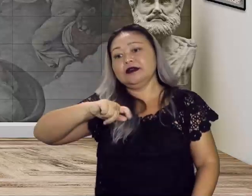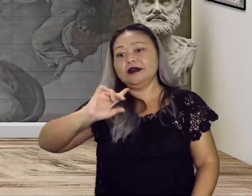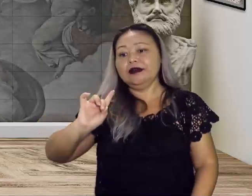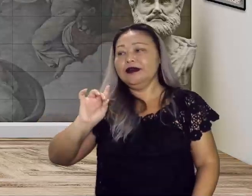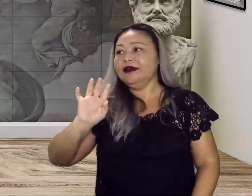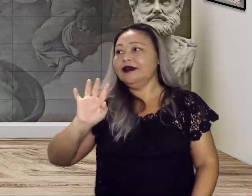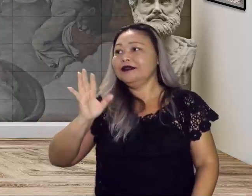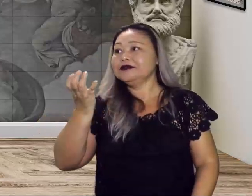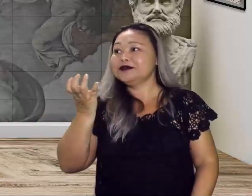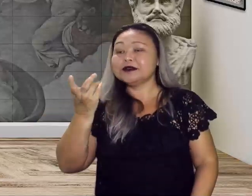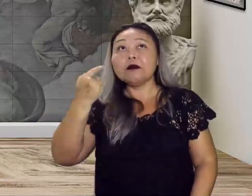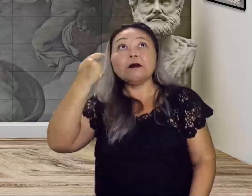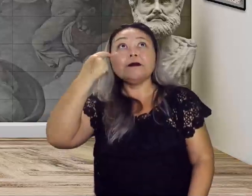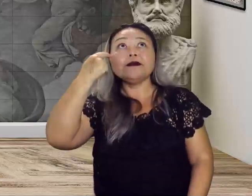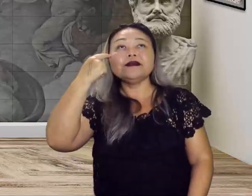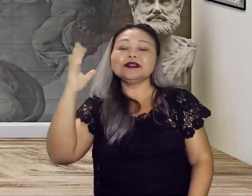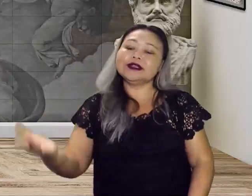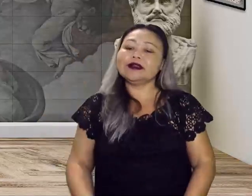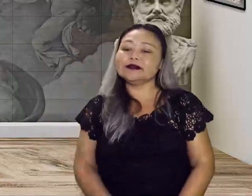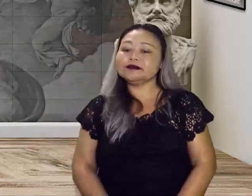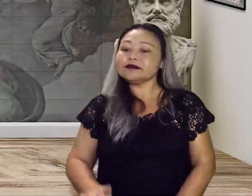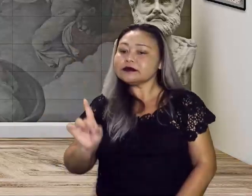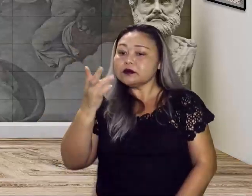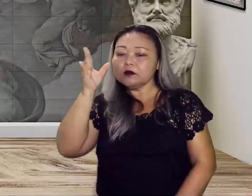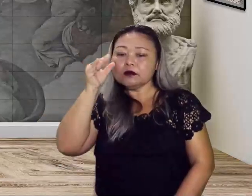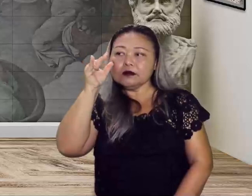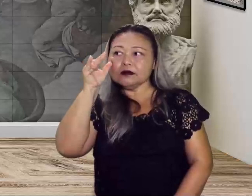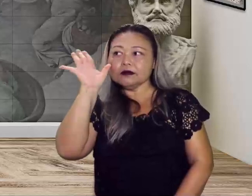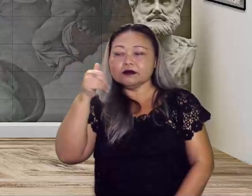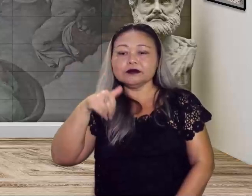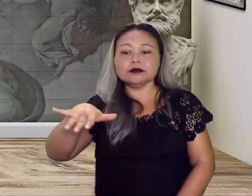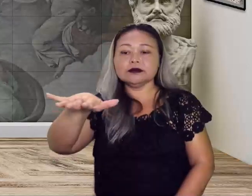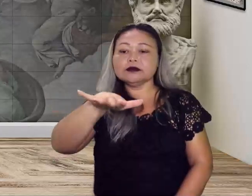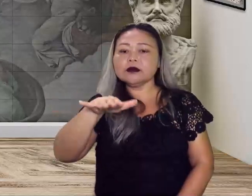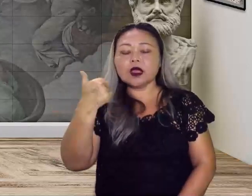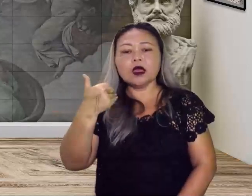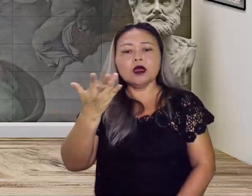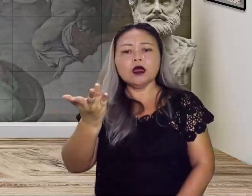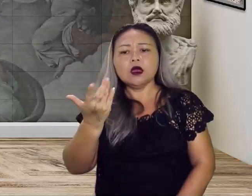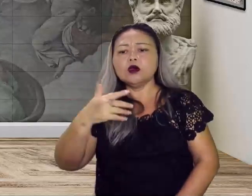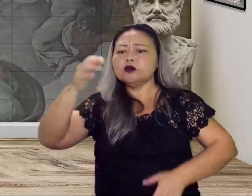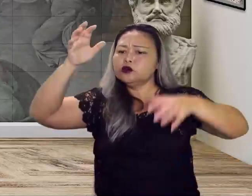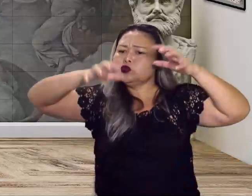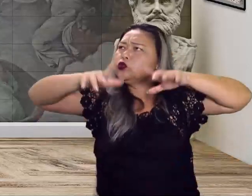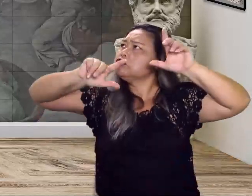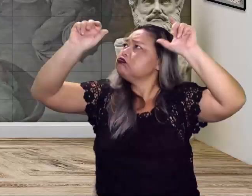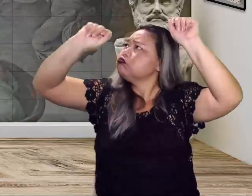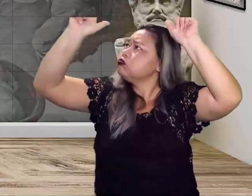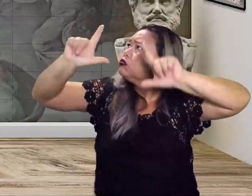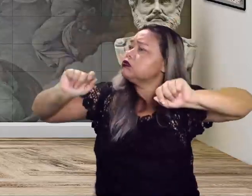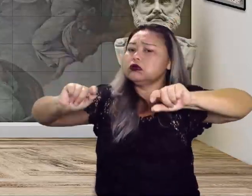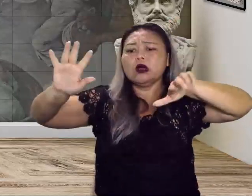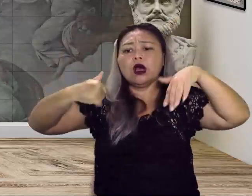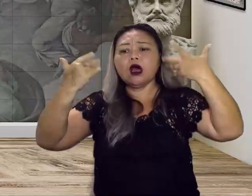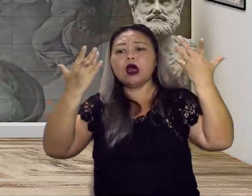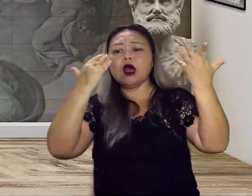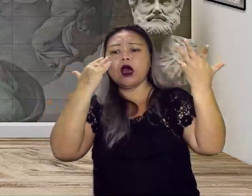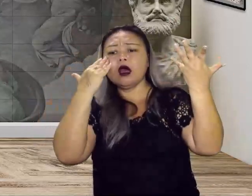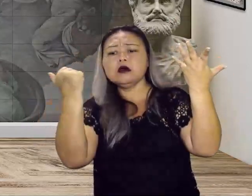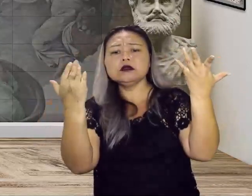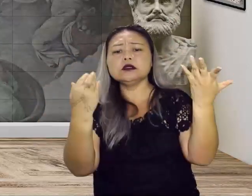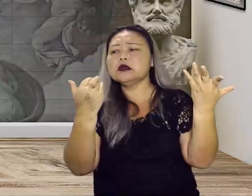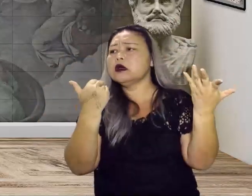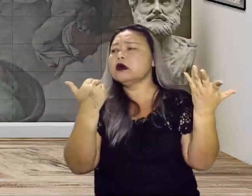de pensar, ser curioso para algo. Poxa, choveu, trovejou, então vamos achar